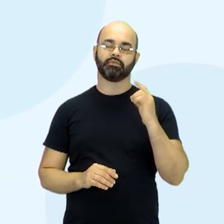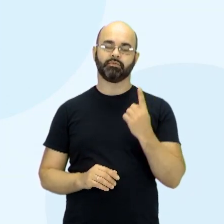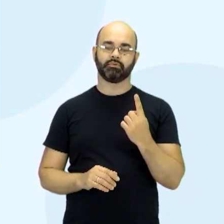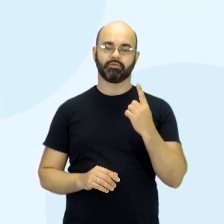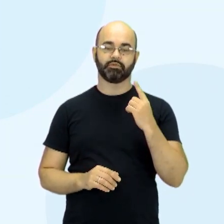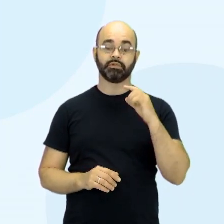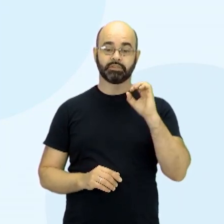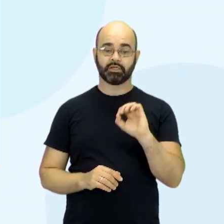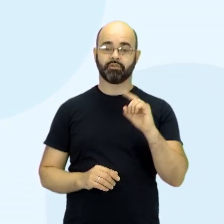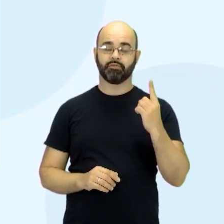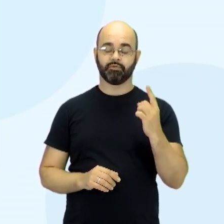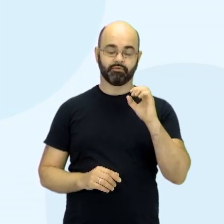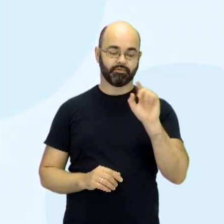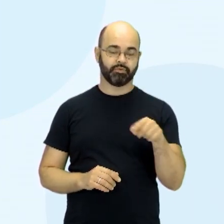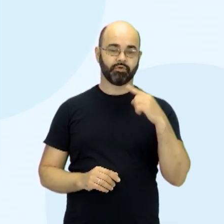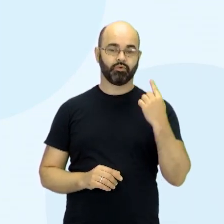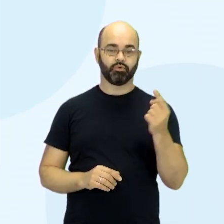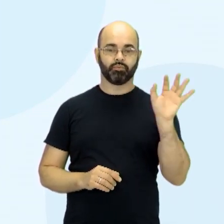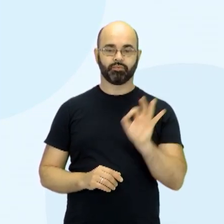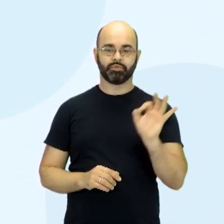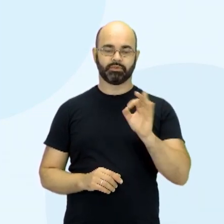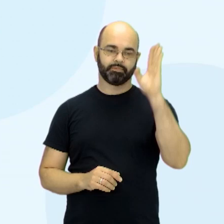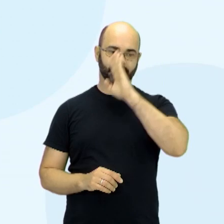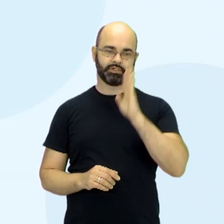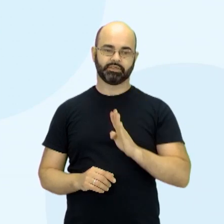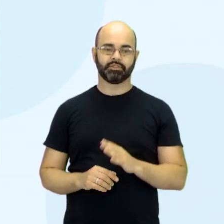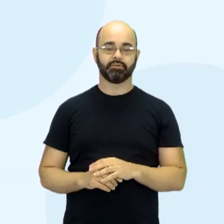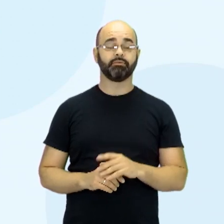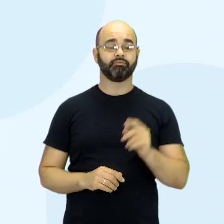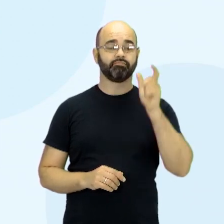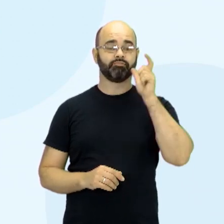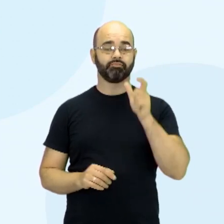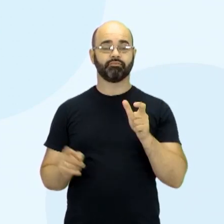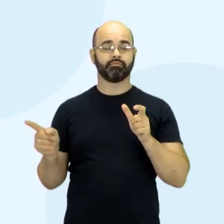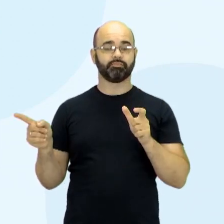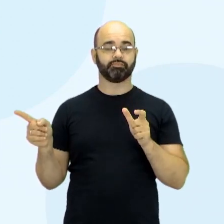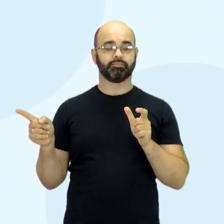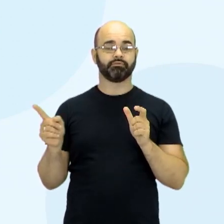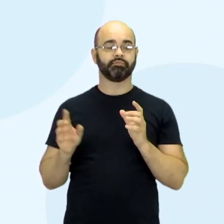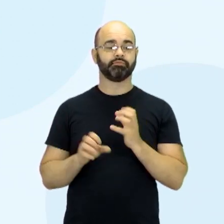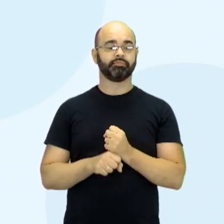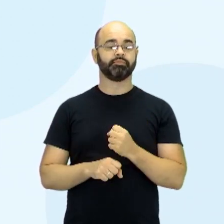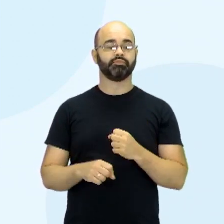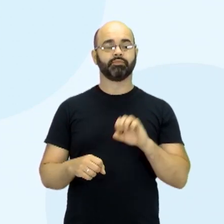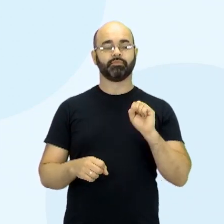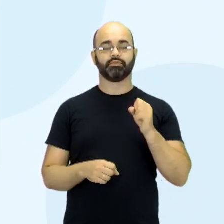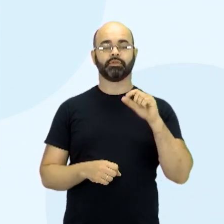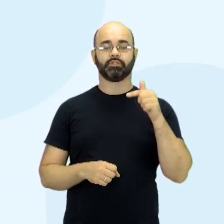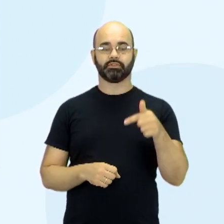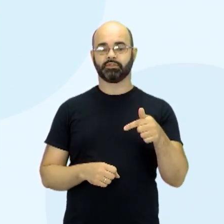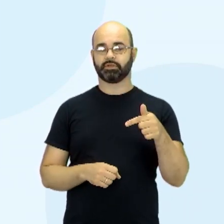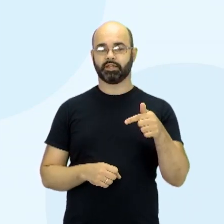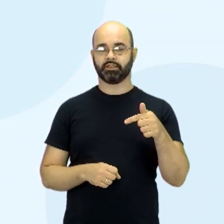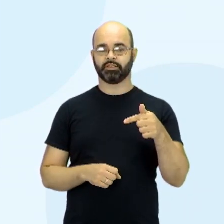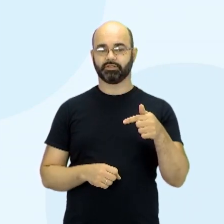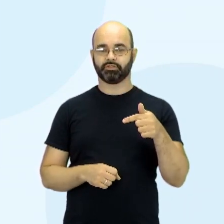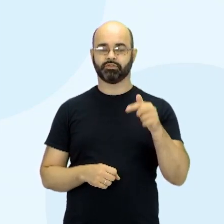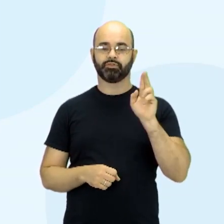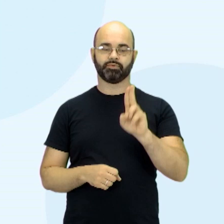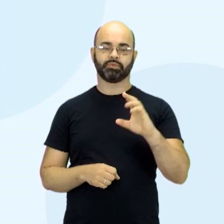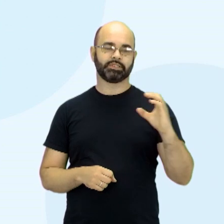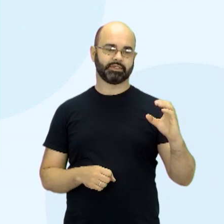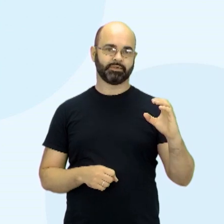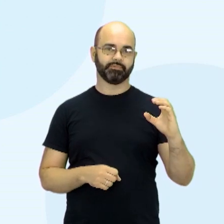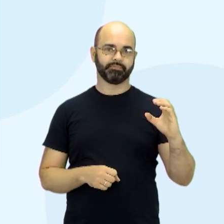0,01% do território brasileiro. E o interessante é, né, que nós temos aí 87, então, unidades de